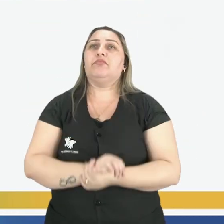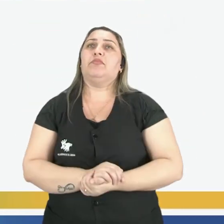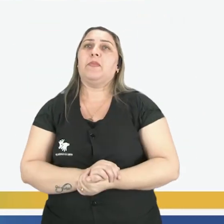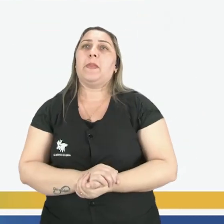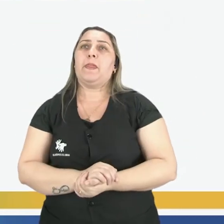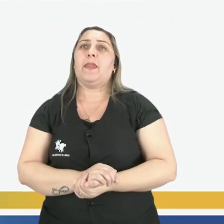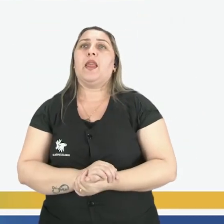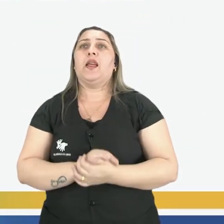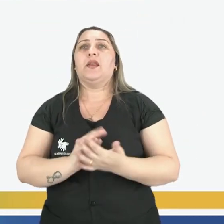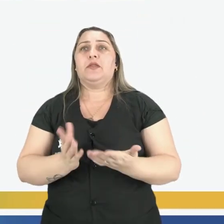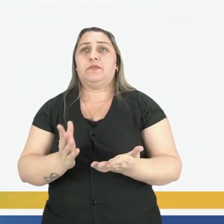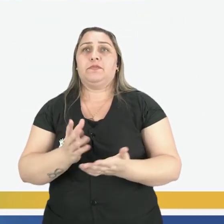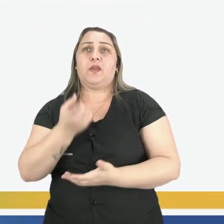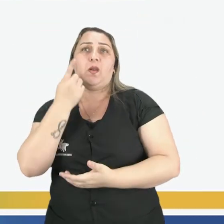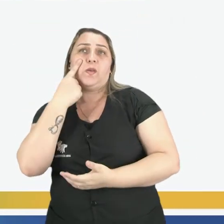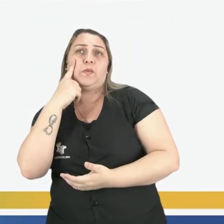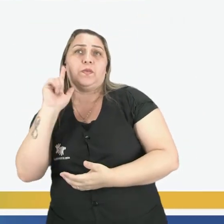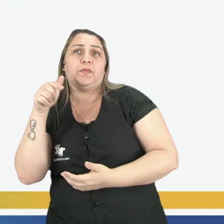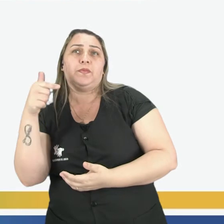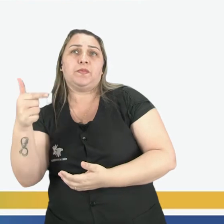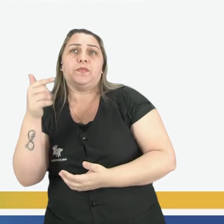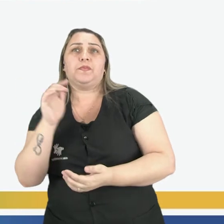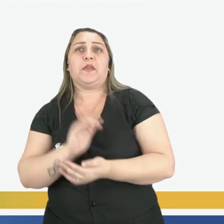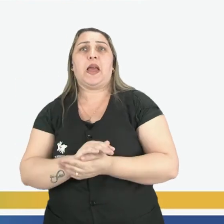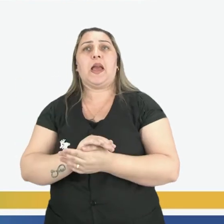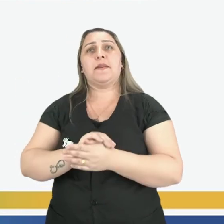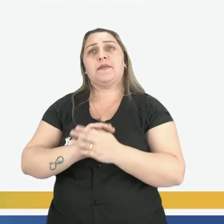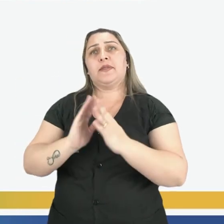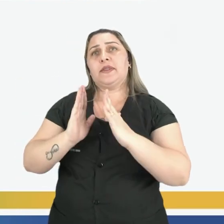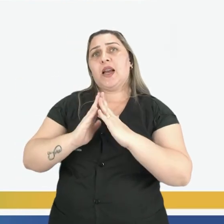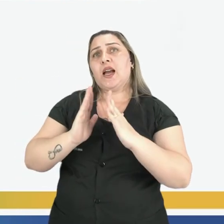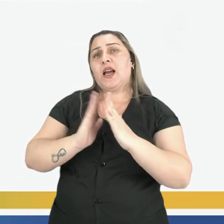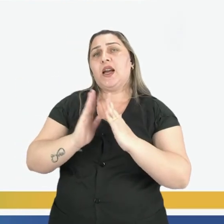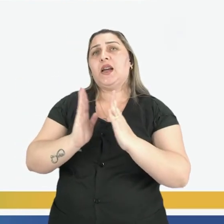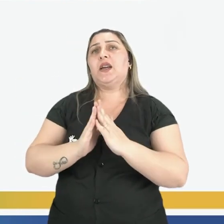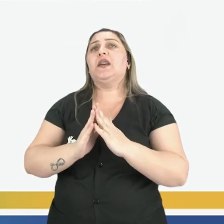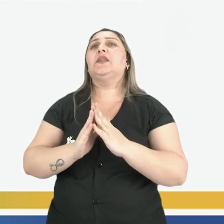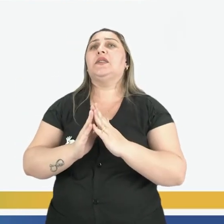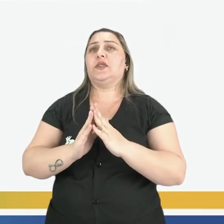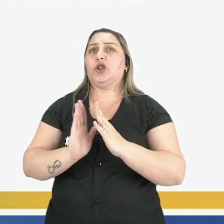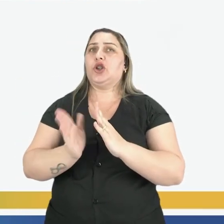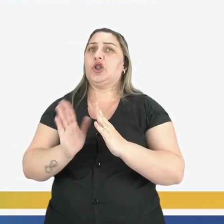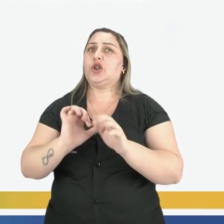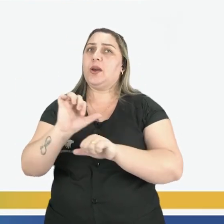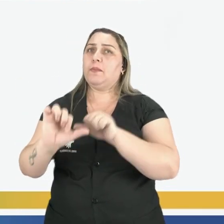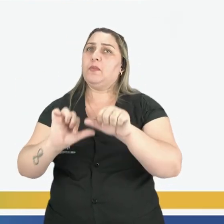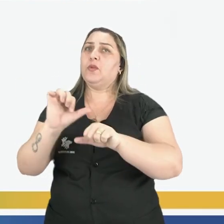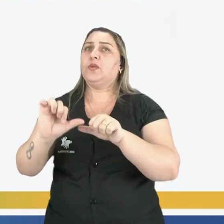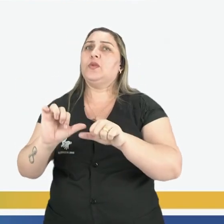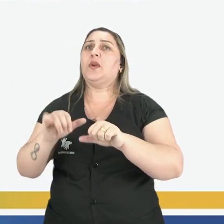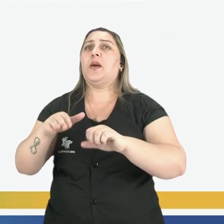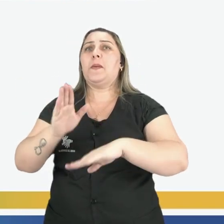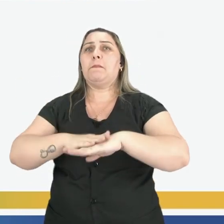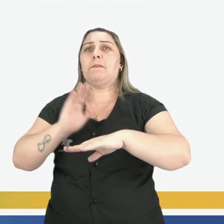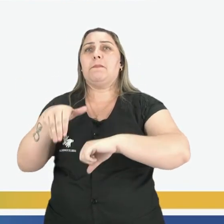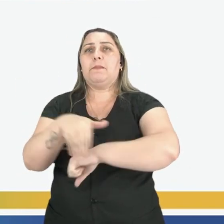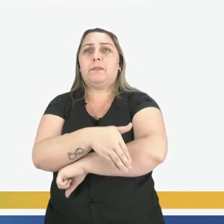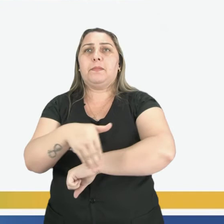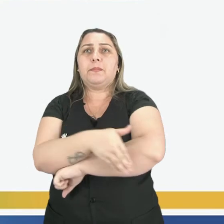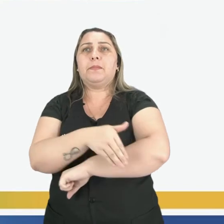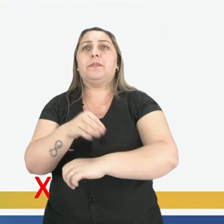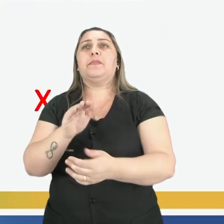elétrica. Olha a próxima imagem. A casa já se modificou, aumentou mais estradas.